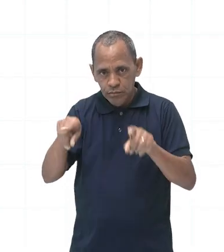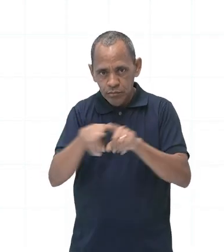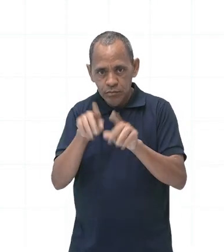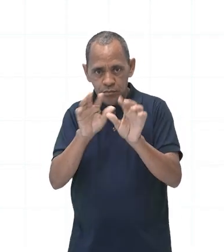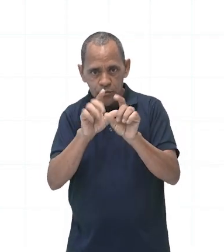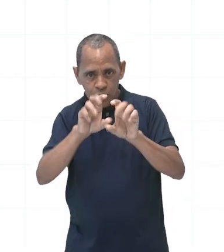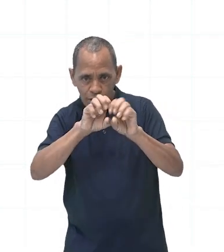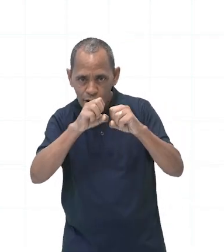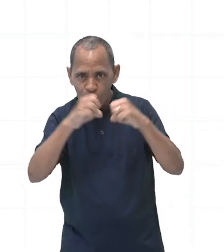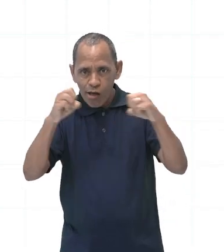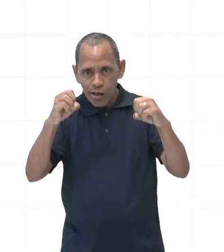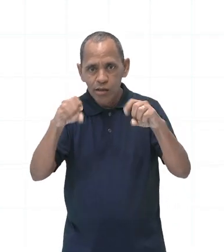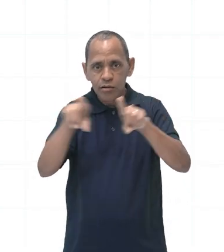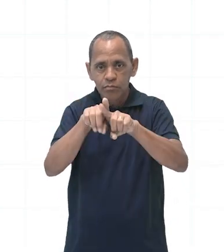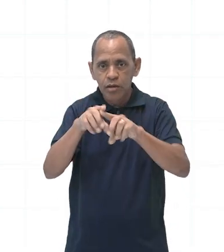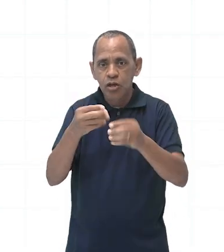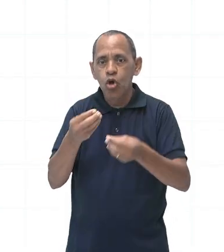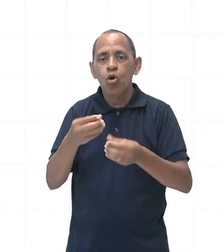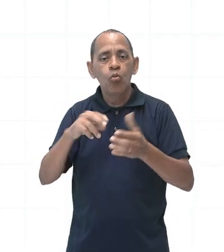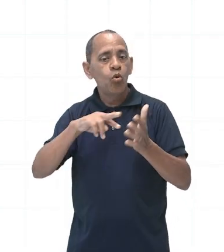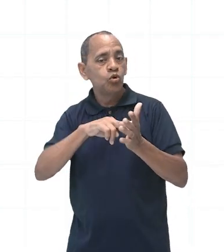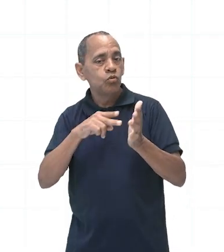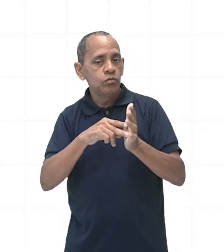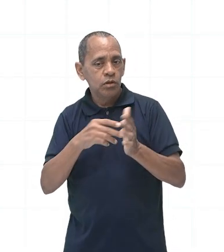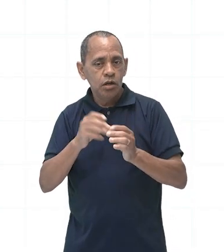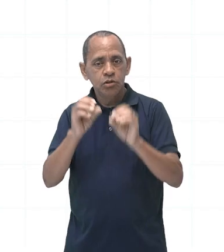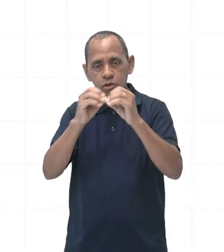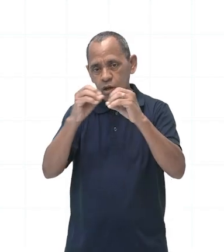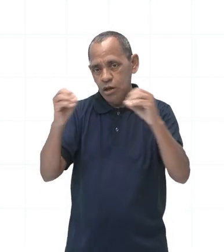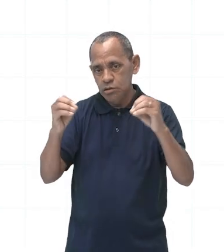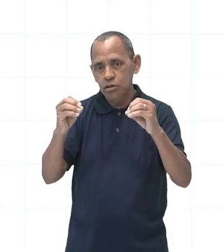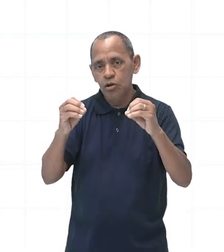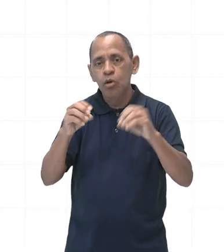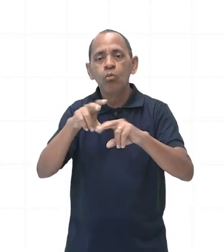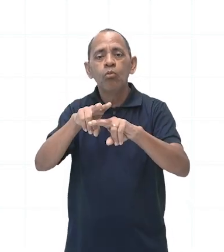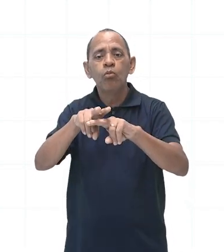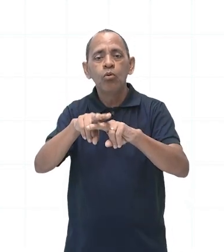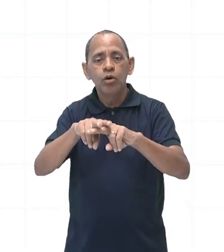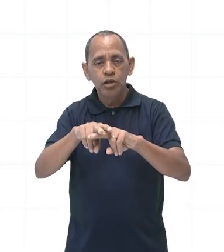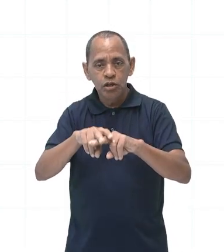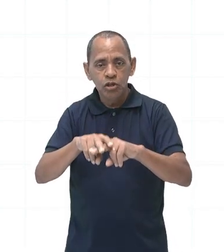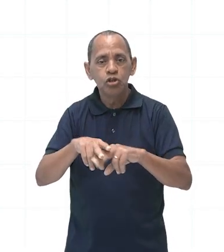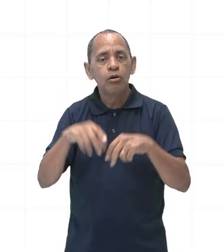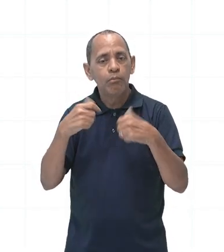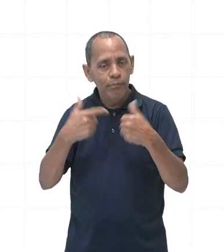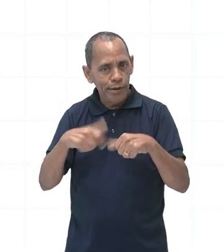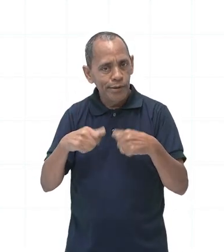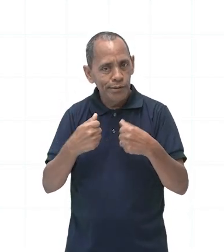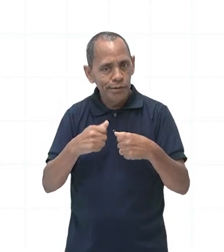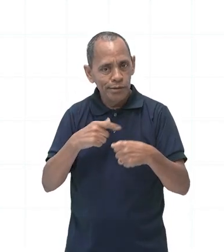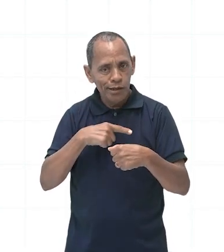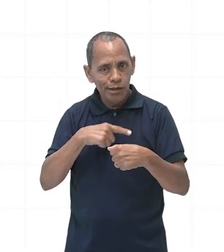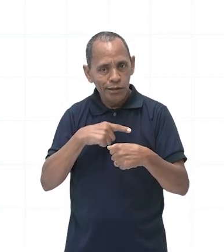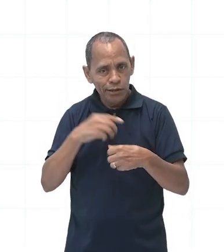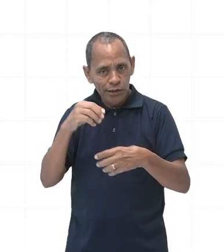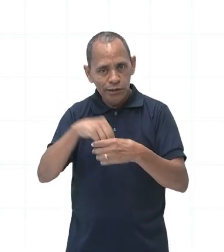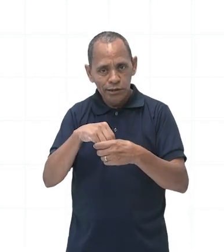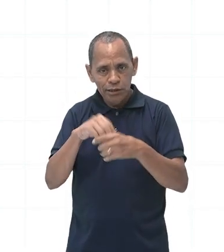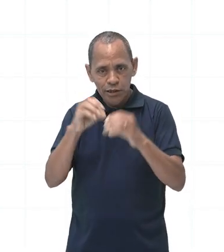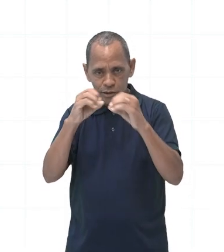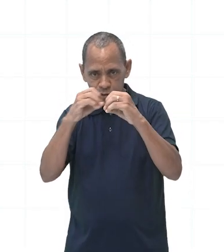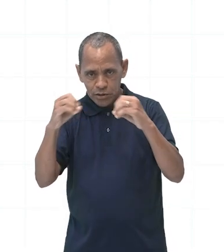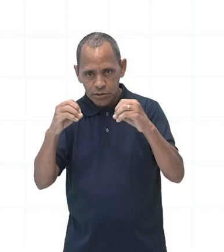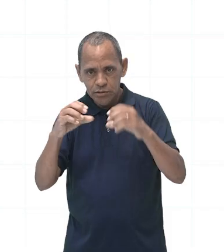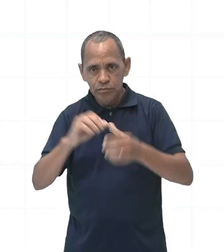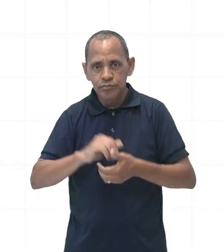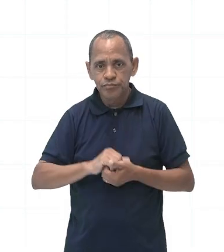Eles integram, ou seja, inteiram, completam o sentido da oração, sendo, por isso,